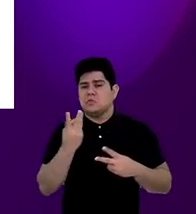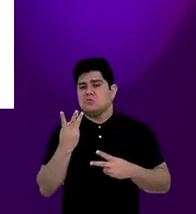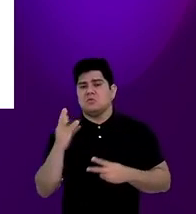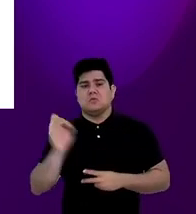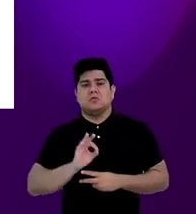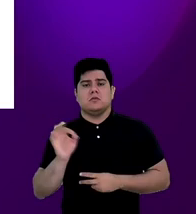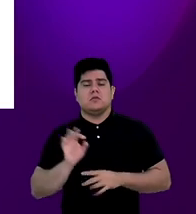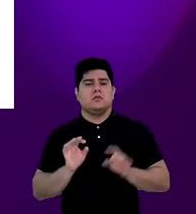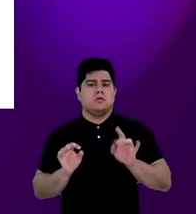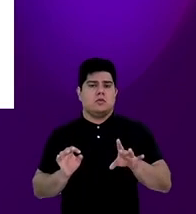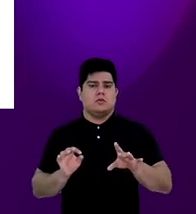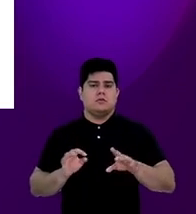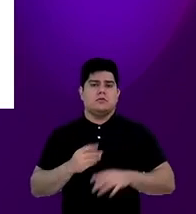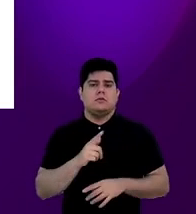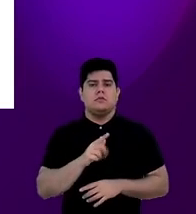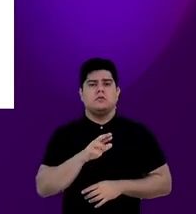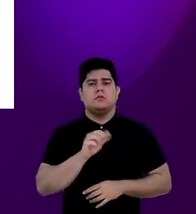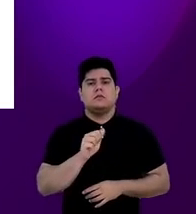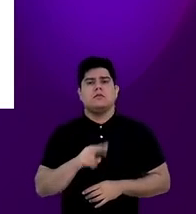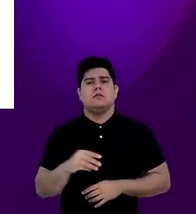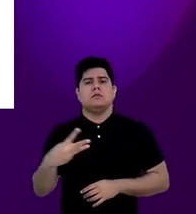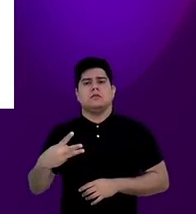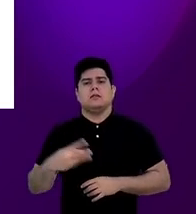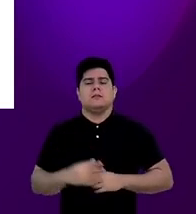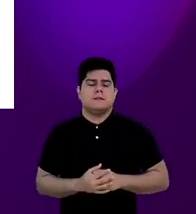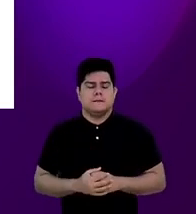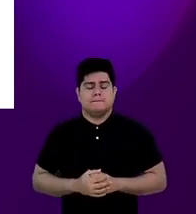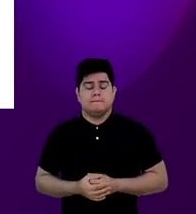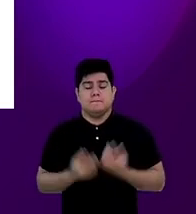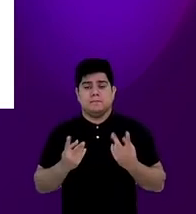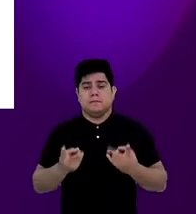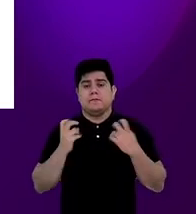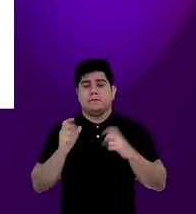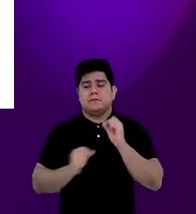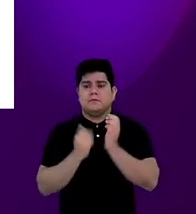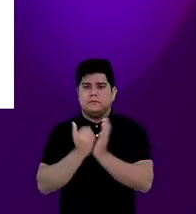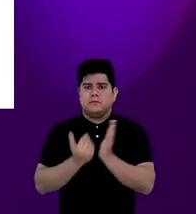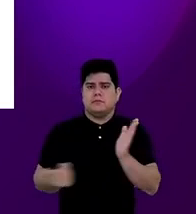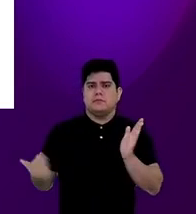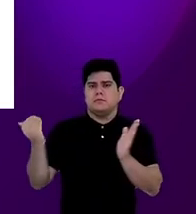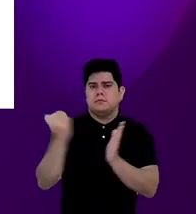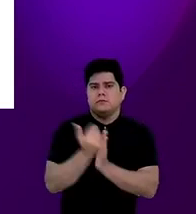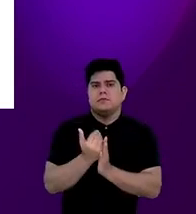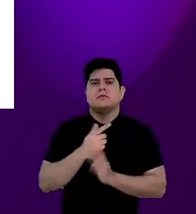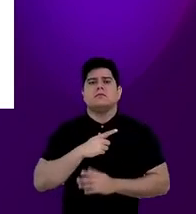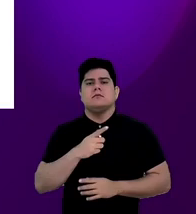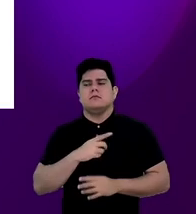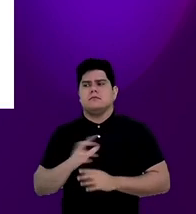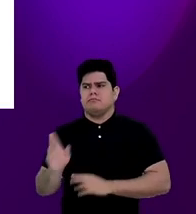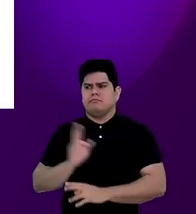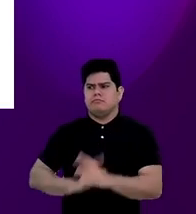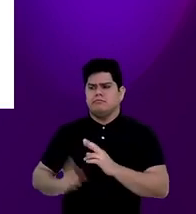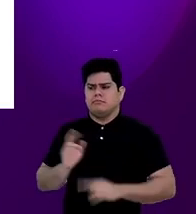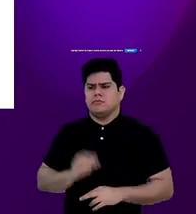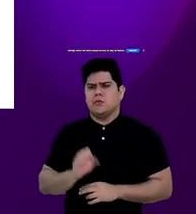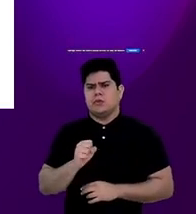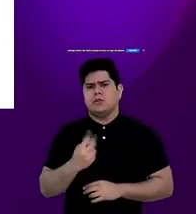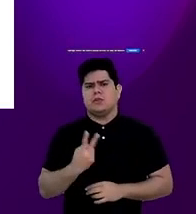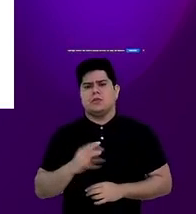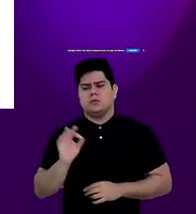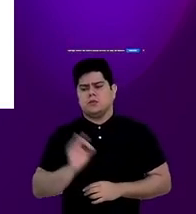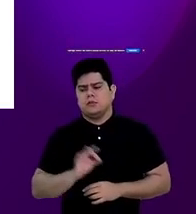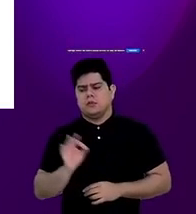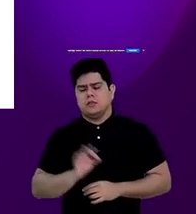de neurotoxicidade grau 3. E o que a gente vê é que, à medida que se aumentou a dose, se aumentou a taxa de resposta, chegando a